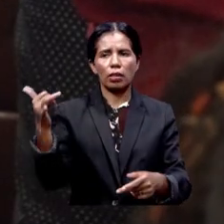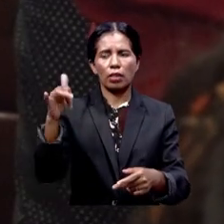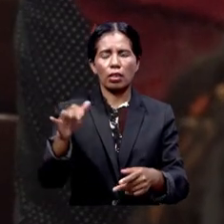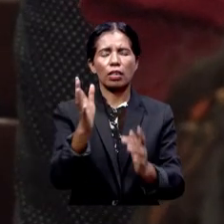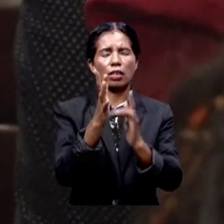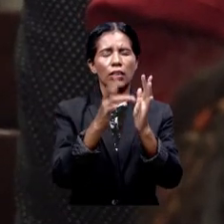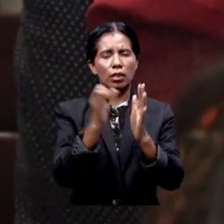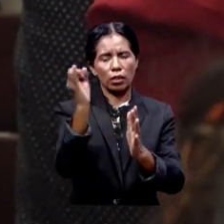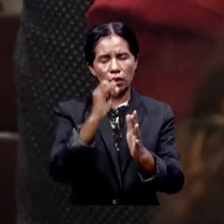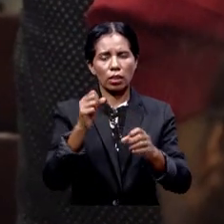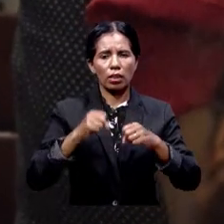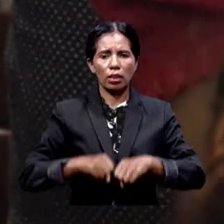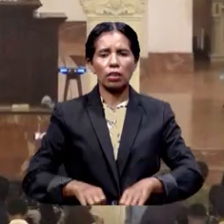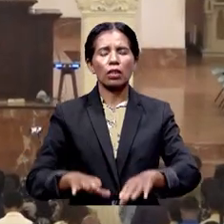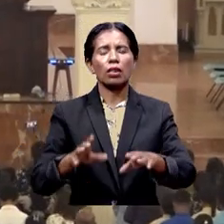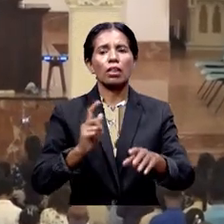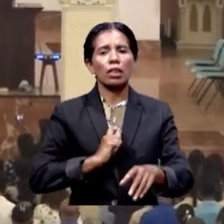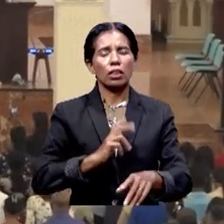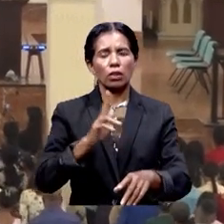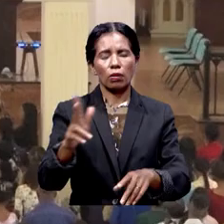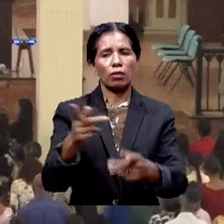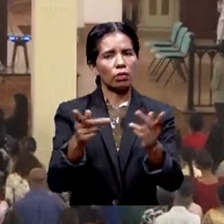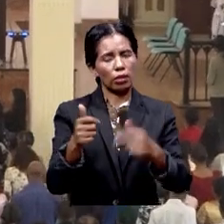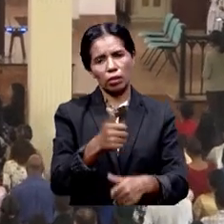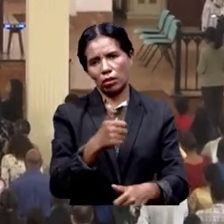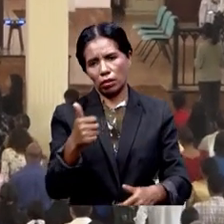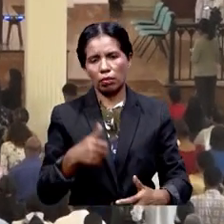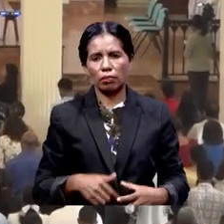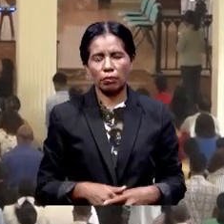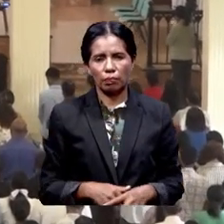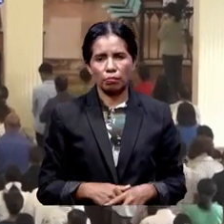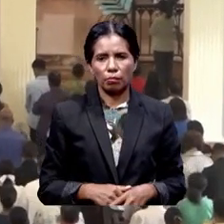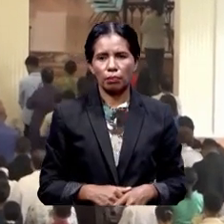Cristo Rei tasitolo no fatem sira selo. Agostinho da Costa, Celina Lopes, Gemen.